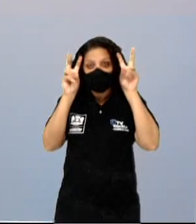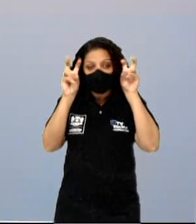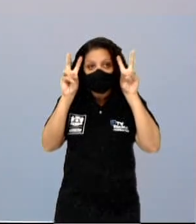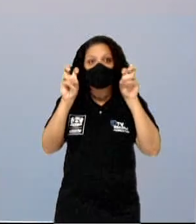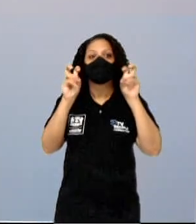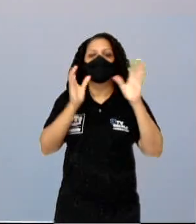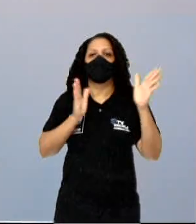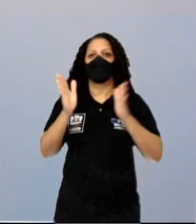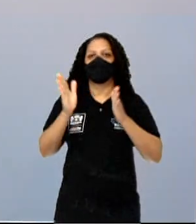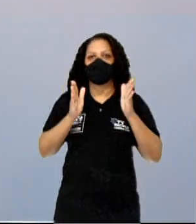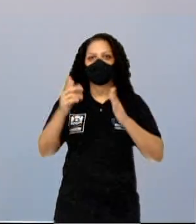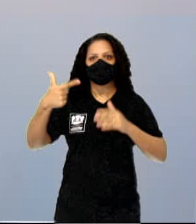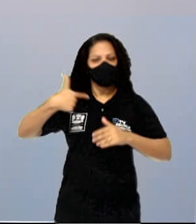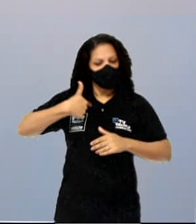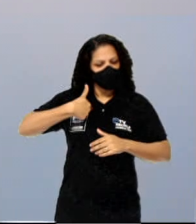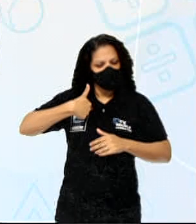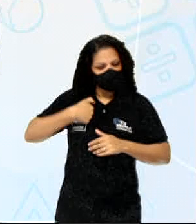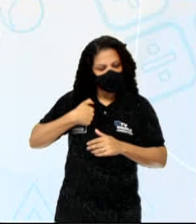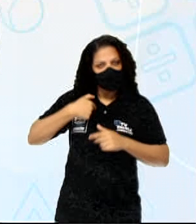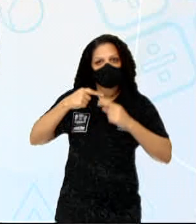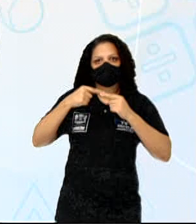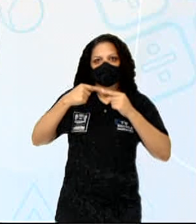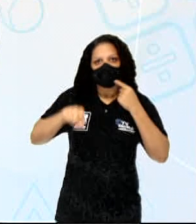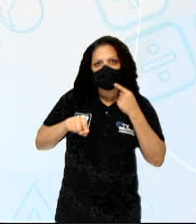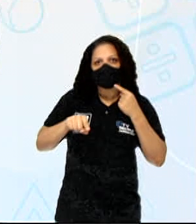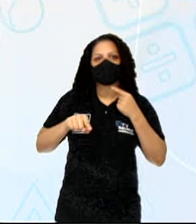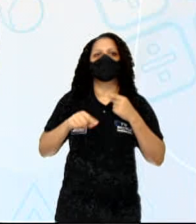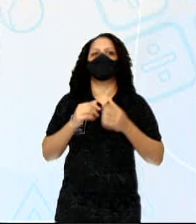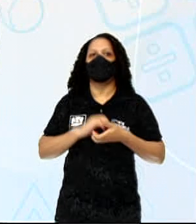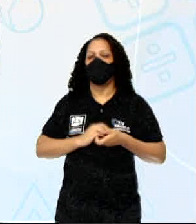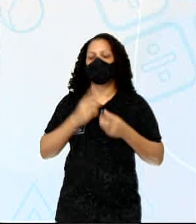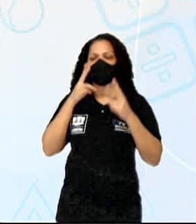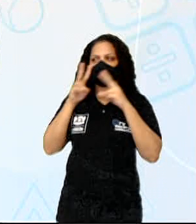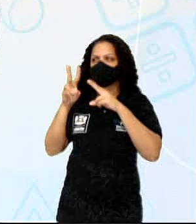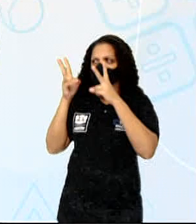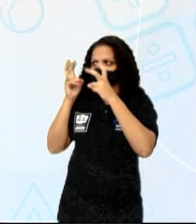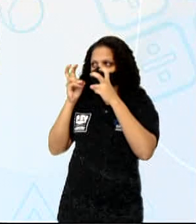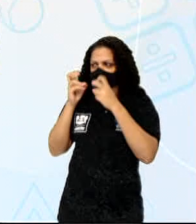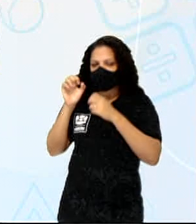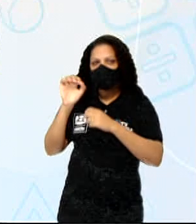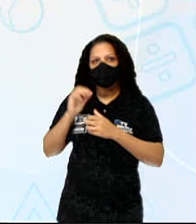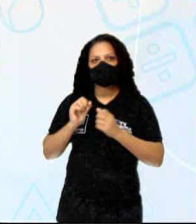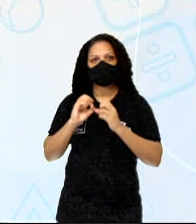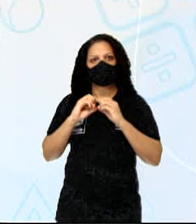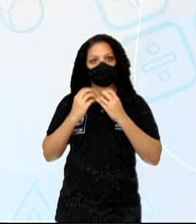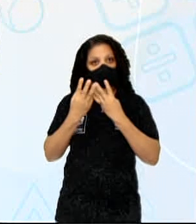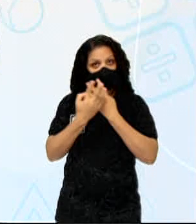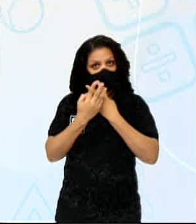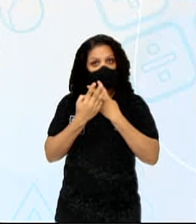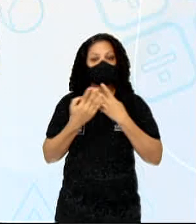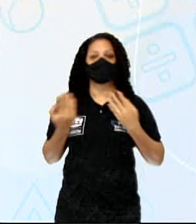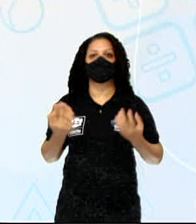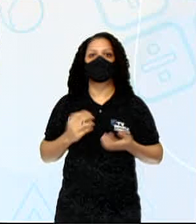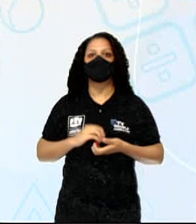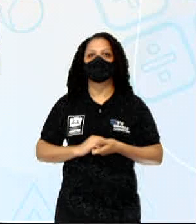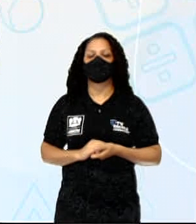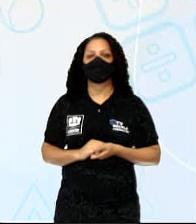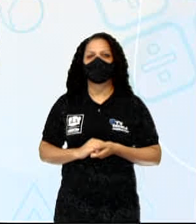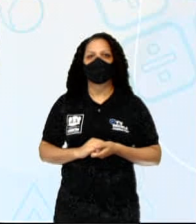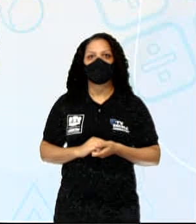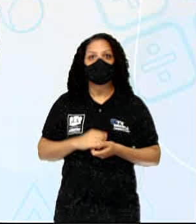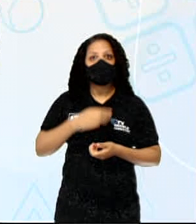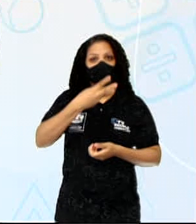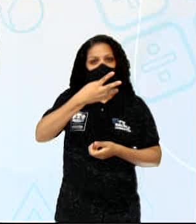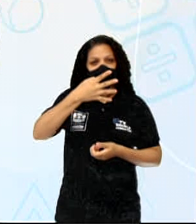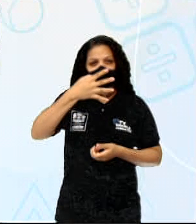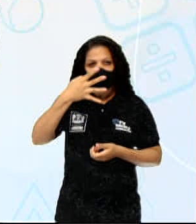suas contradições, certo? Vamos embora lá para o slide. A gente viu que de 34 a 37